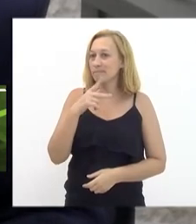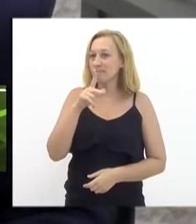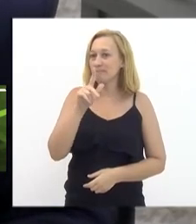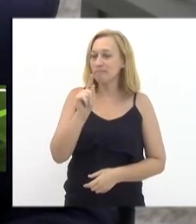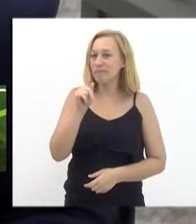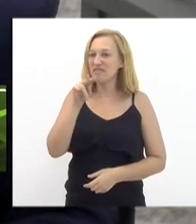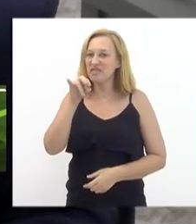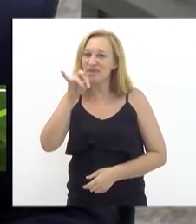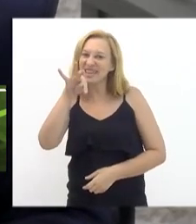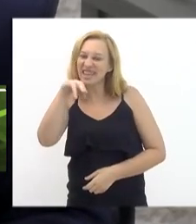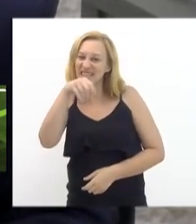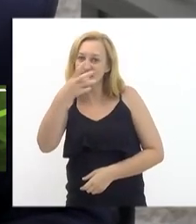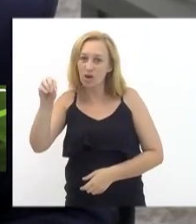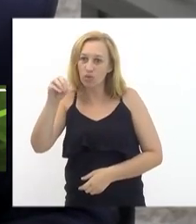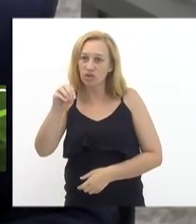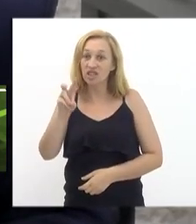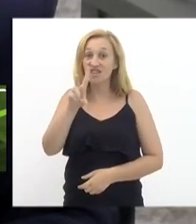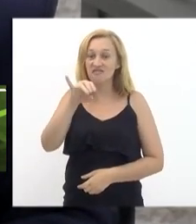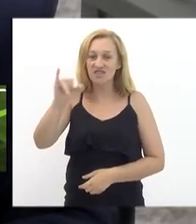vias